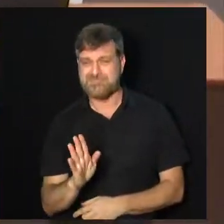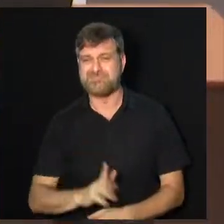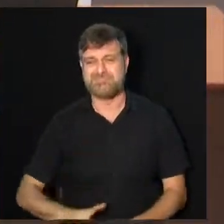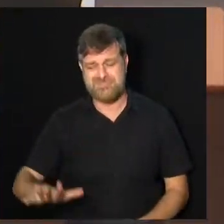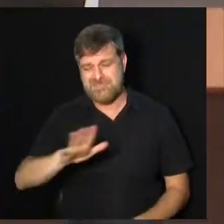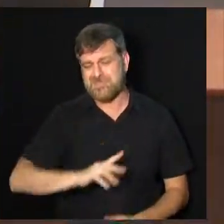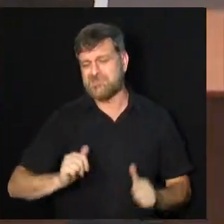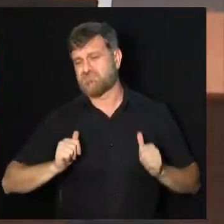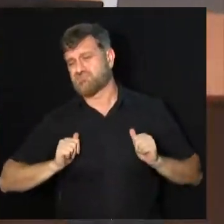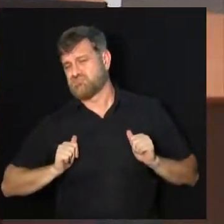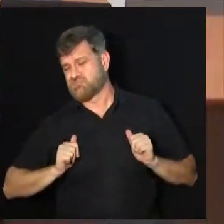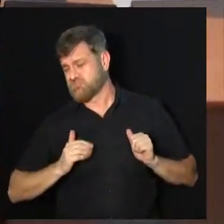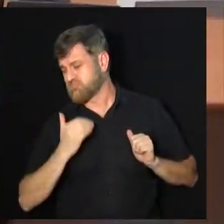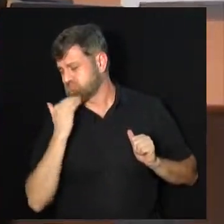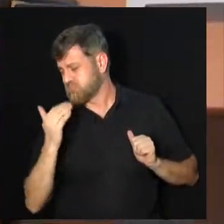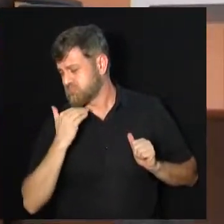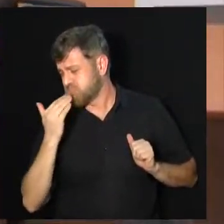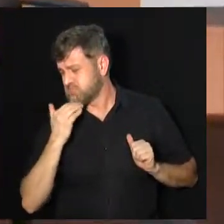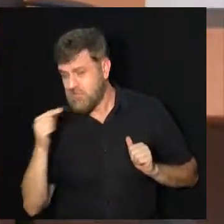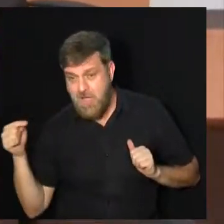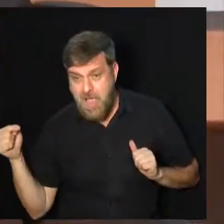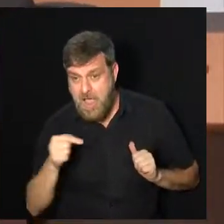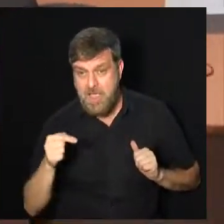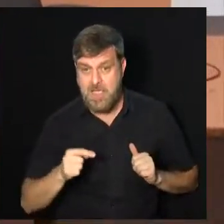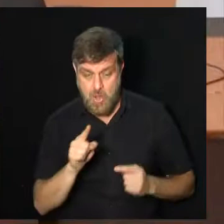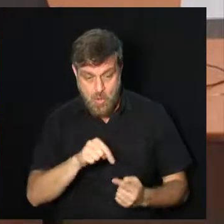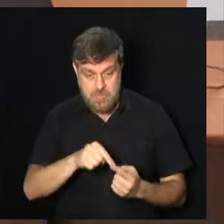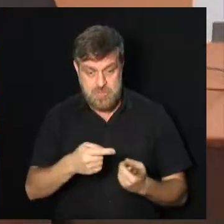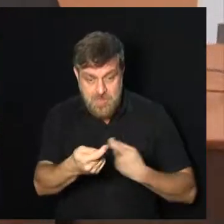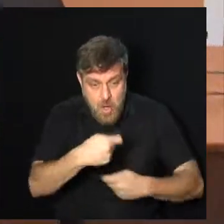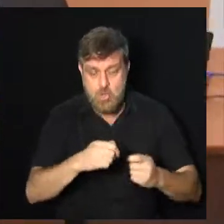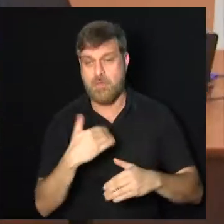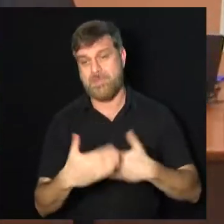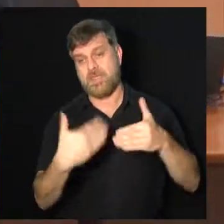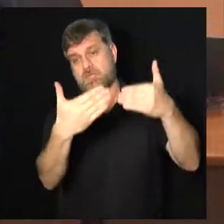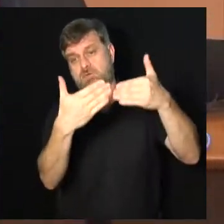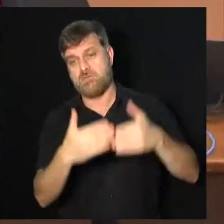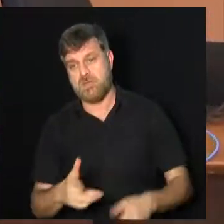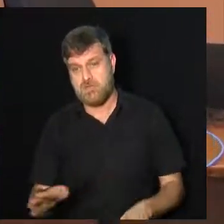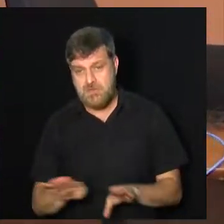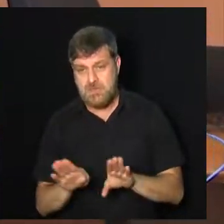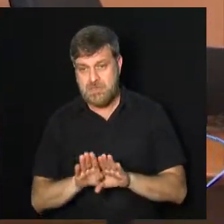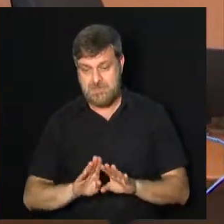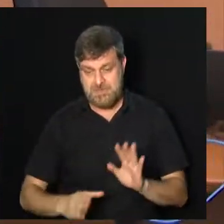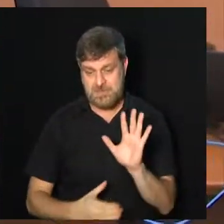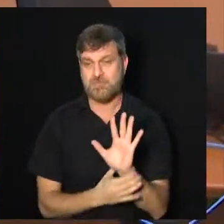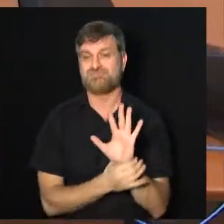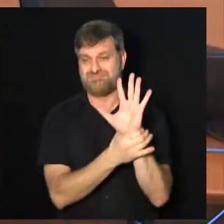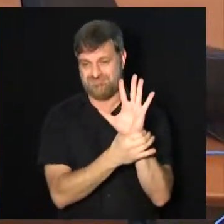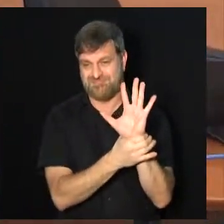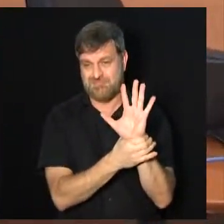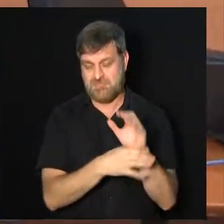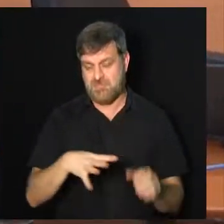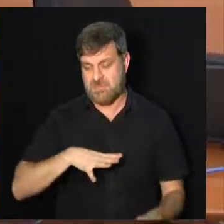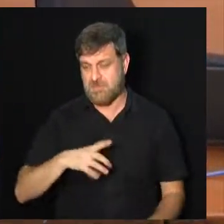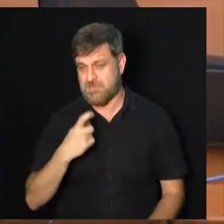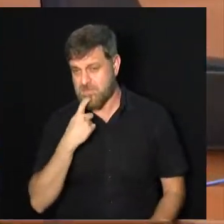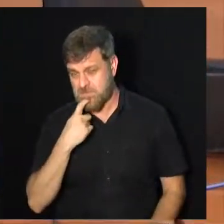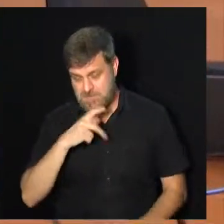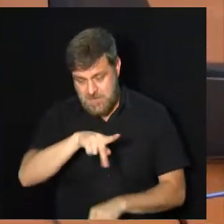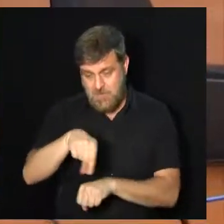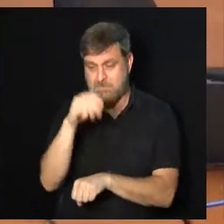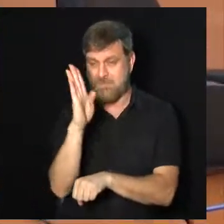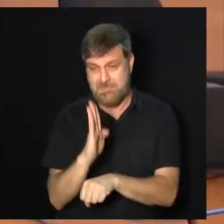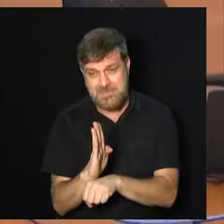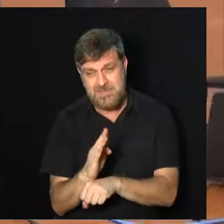riqueza, no seu potencial como instrumento para o desenvolvimento econômico, para um desenvolvimento sustentável para a nossa cidade e para o nosso país.